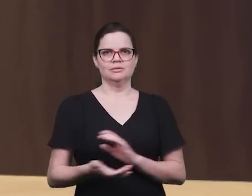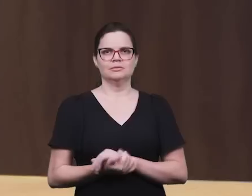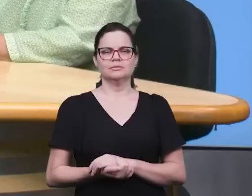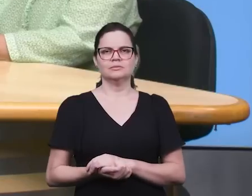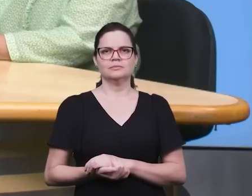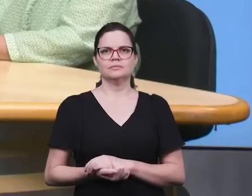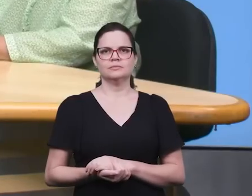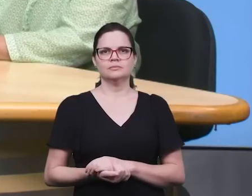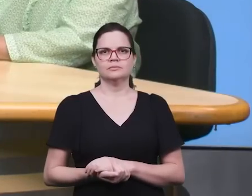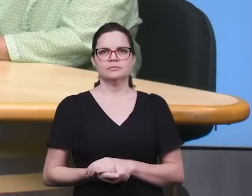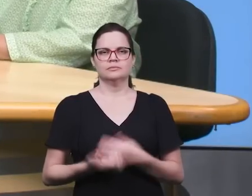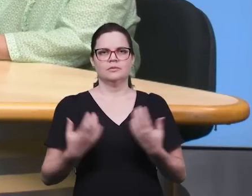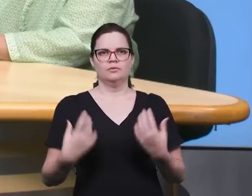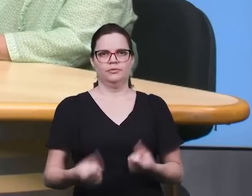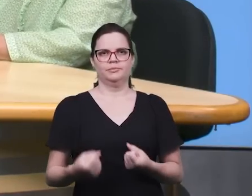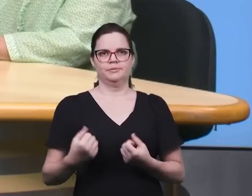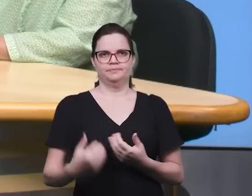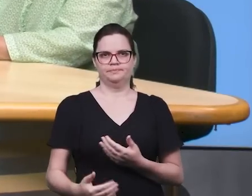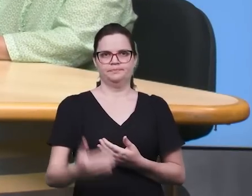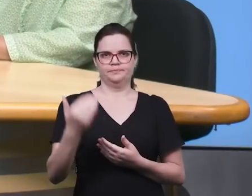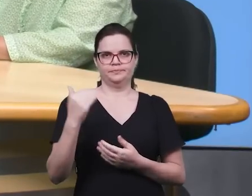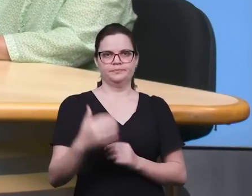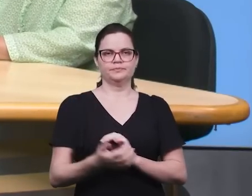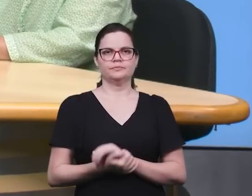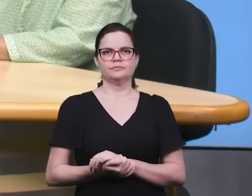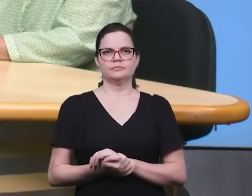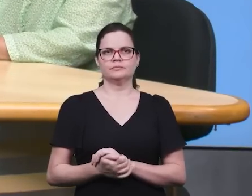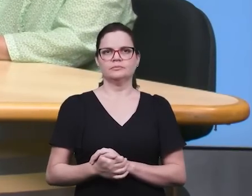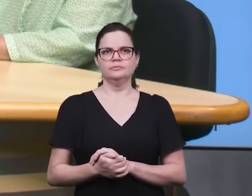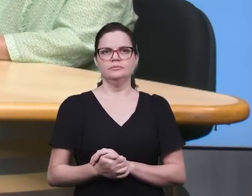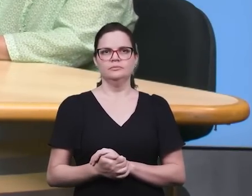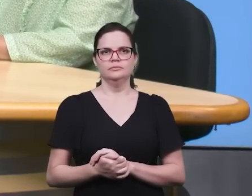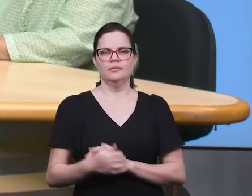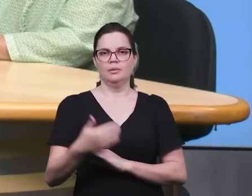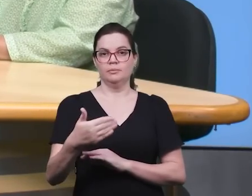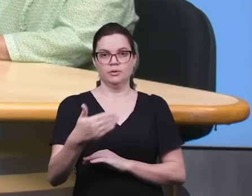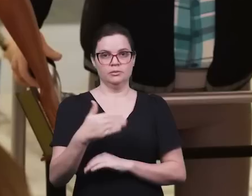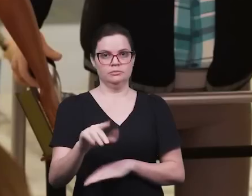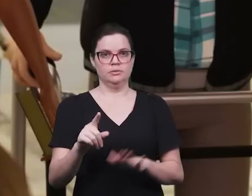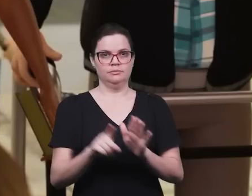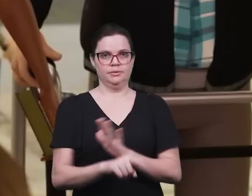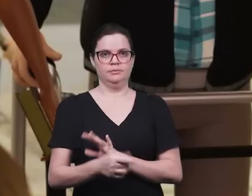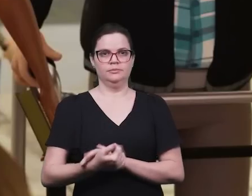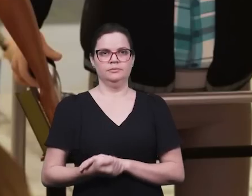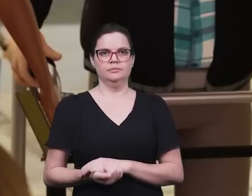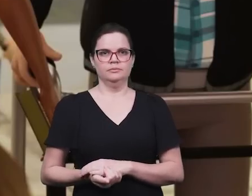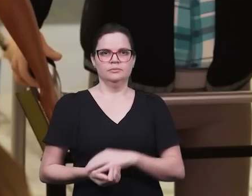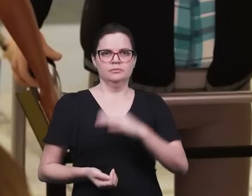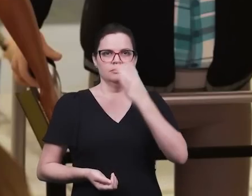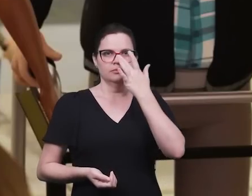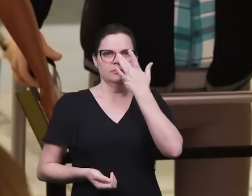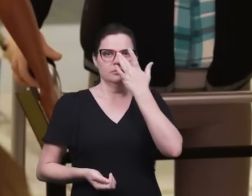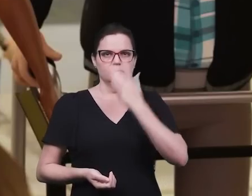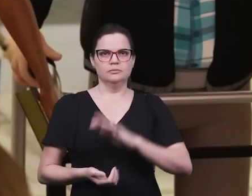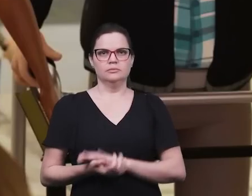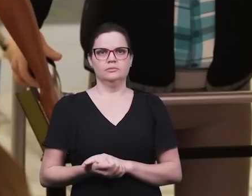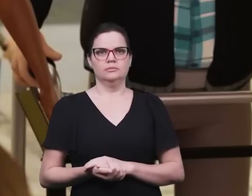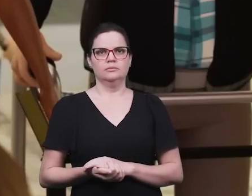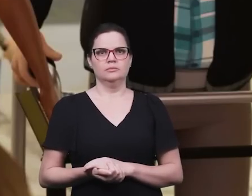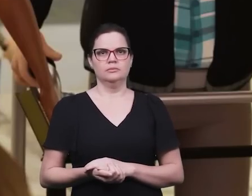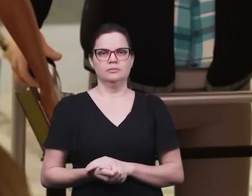é, Perfeitamente, Roberto? glória a Deus. Então vamos lá, vamos para a pergunta próxima. De que maneira, Roberta,